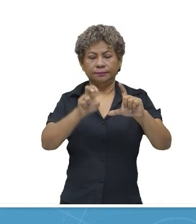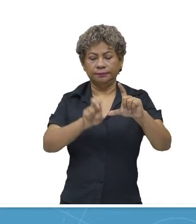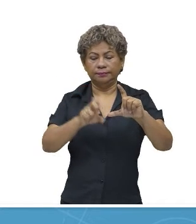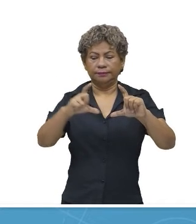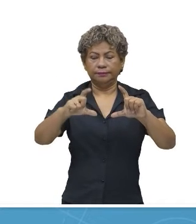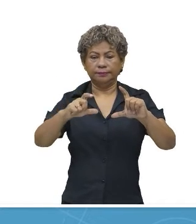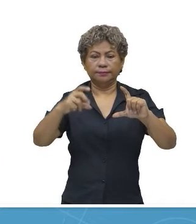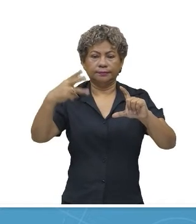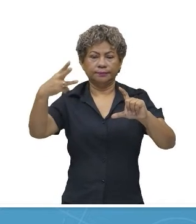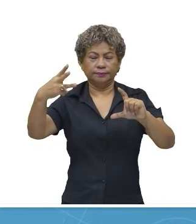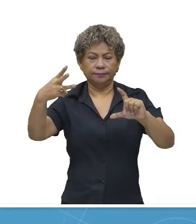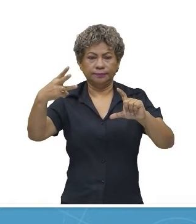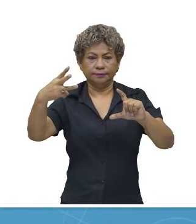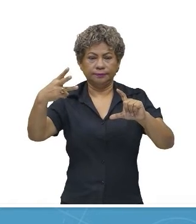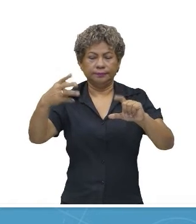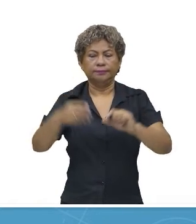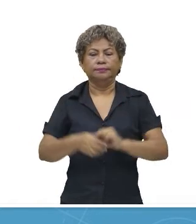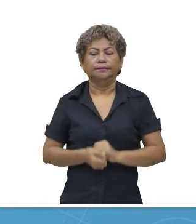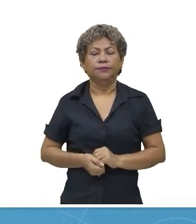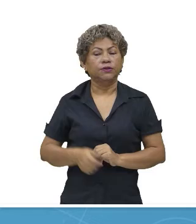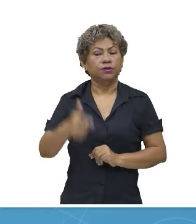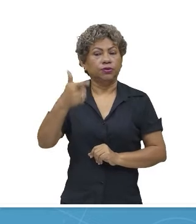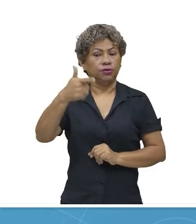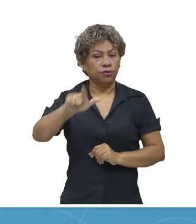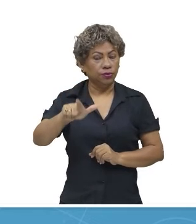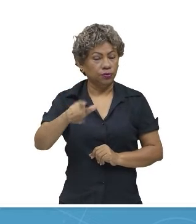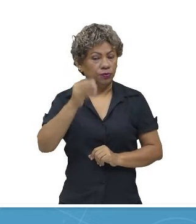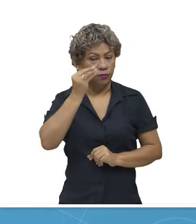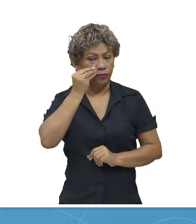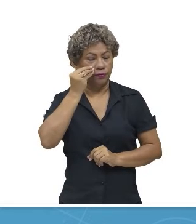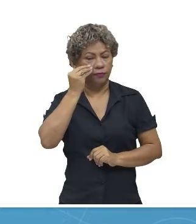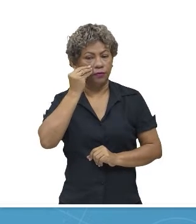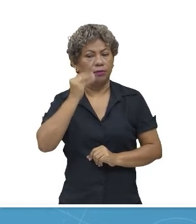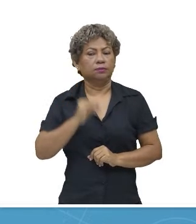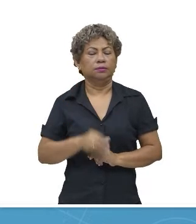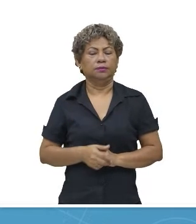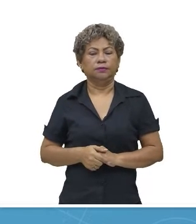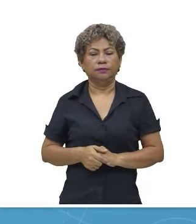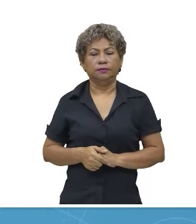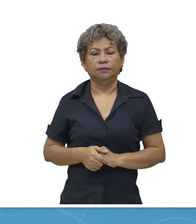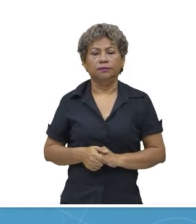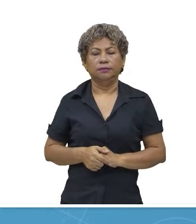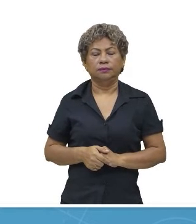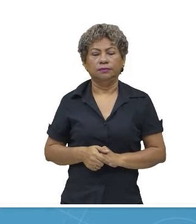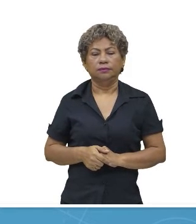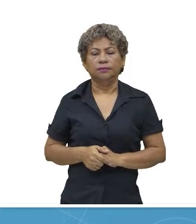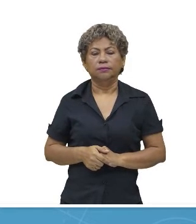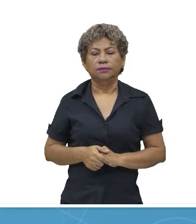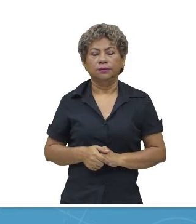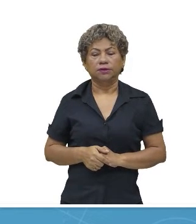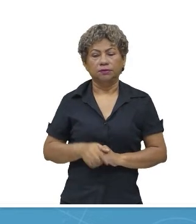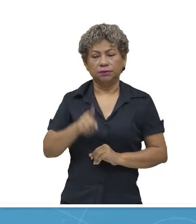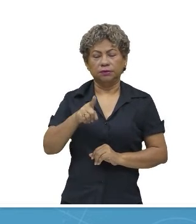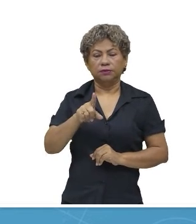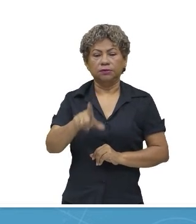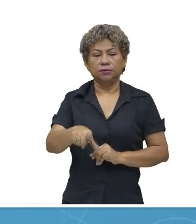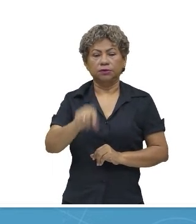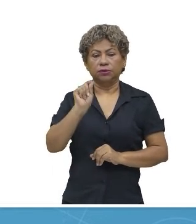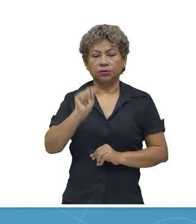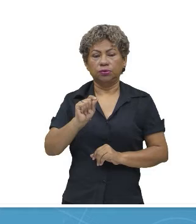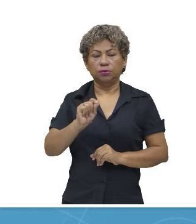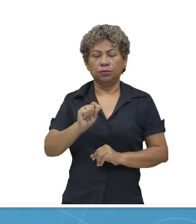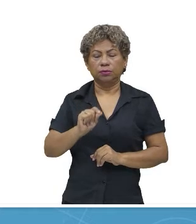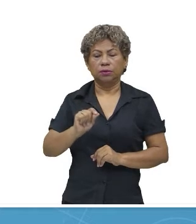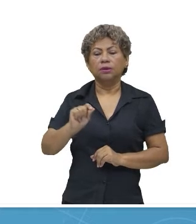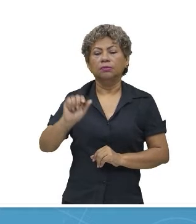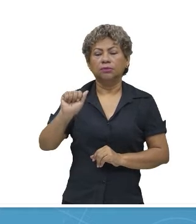elevado a menos 3, olha aí o expoente negativo aparecendo de novo, está melhor representado por. Então, vocês vão ter que transformar aí